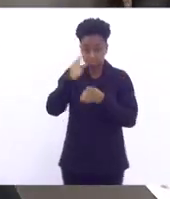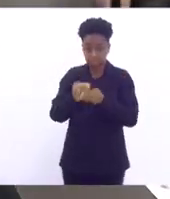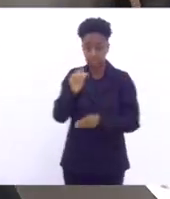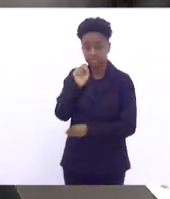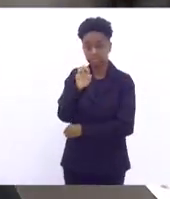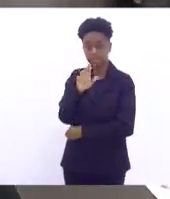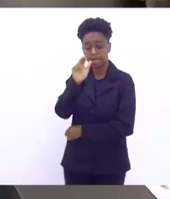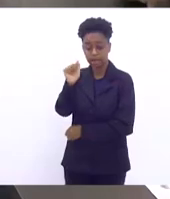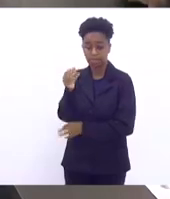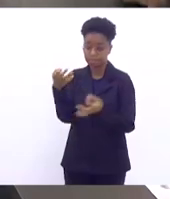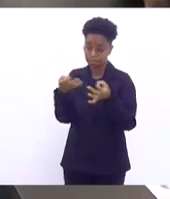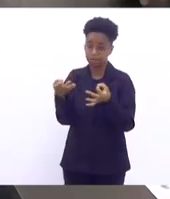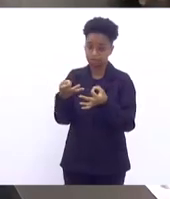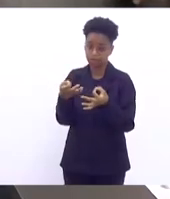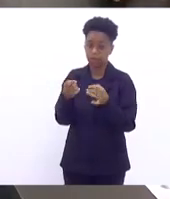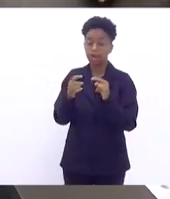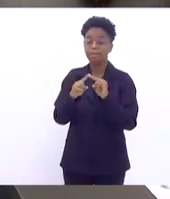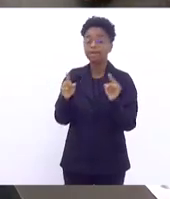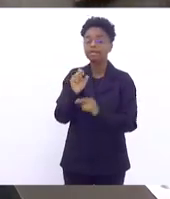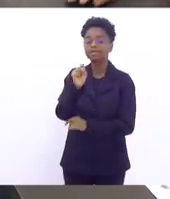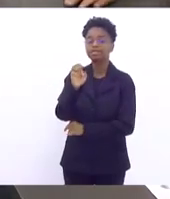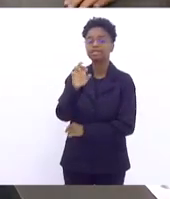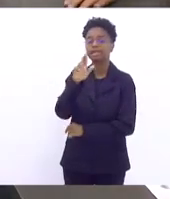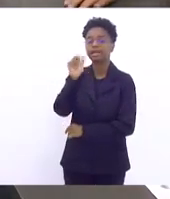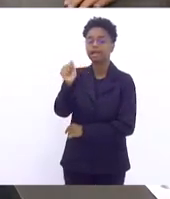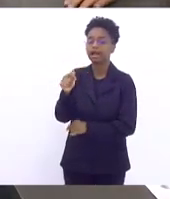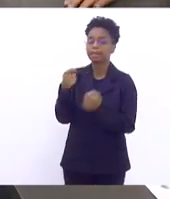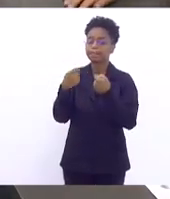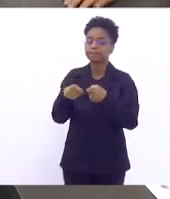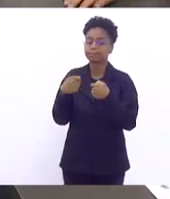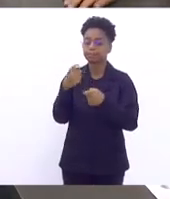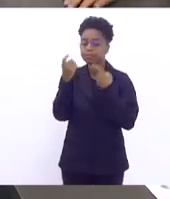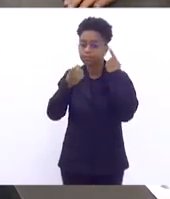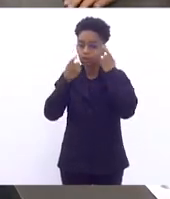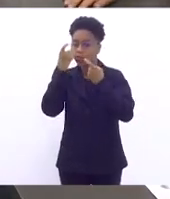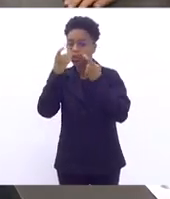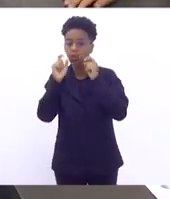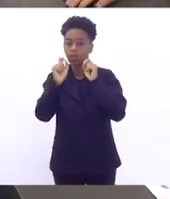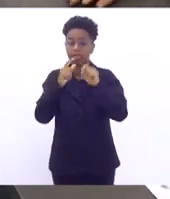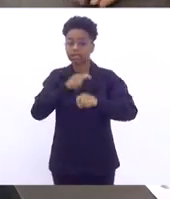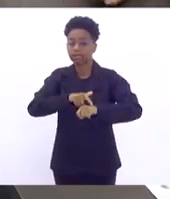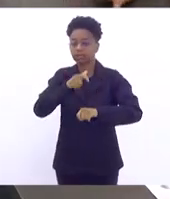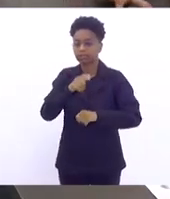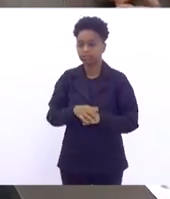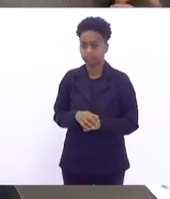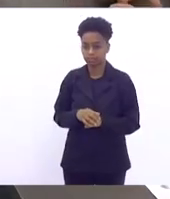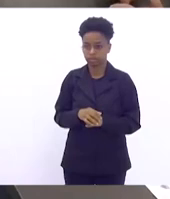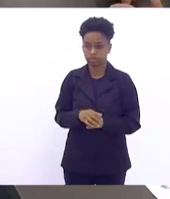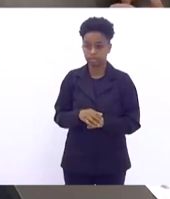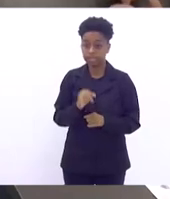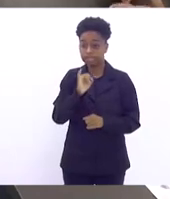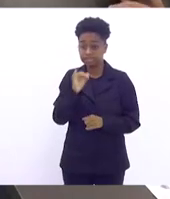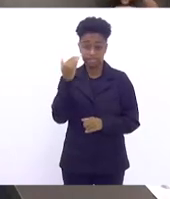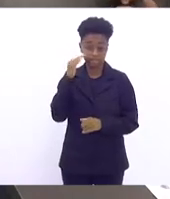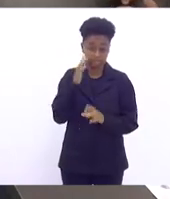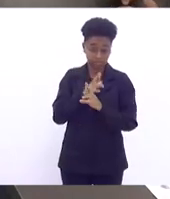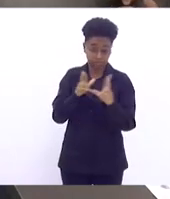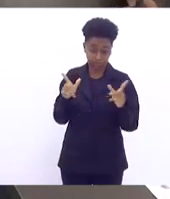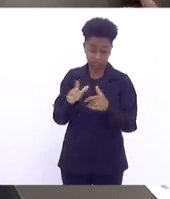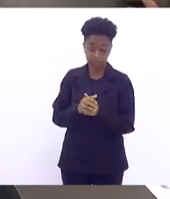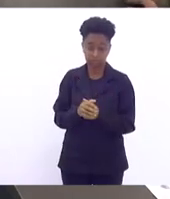o será tá perfeito mas o Ceará tem que ter assim preocupação é temporalidade se há uma interpretação diferente